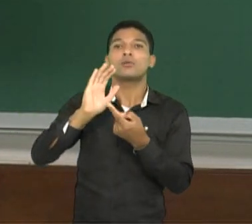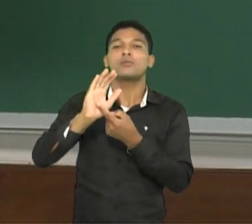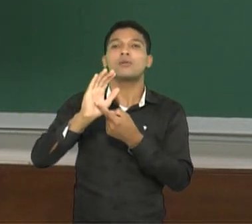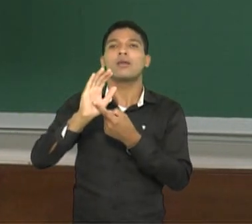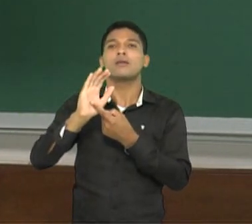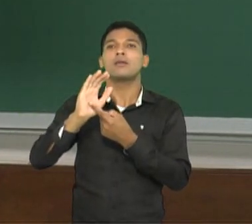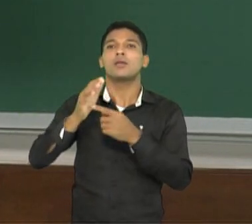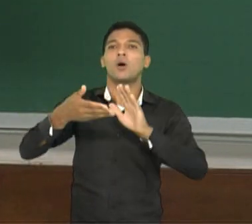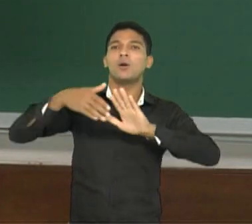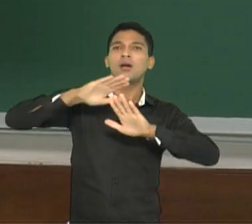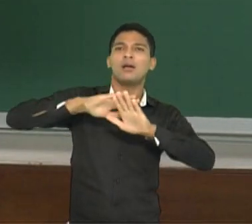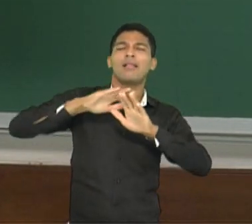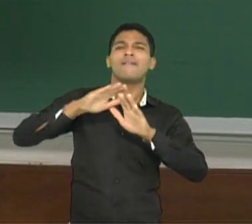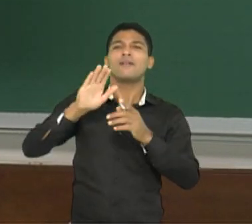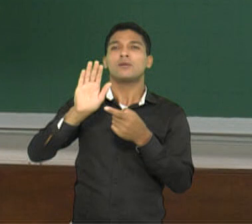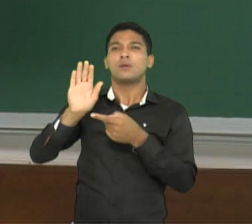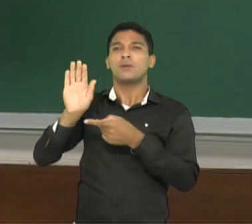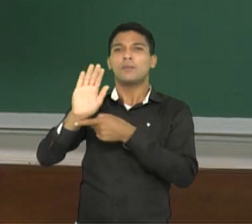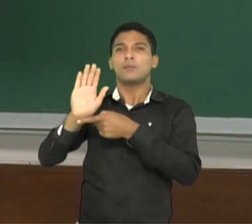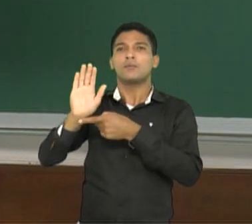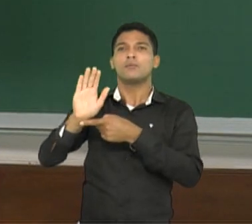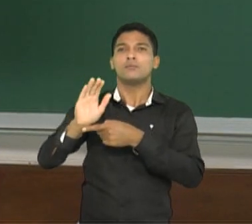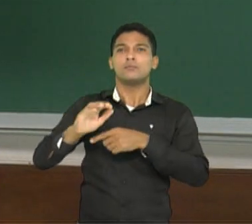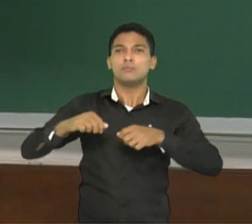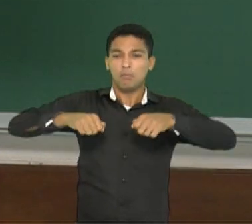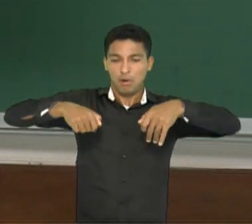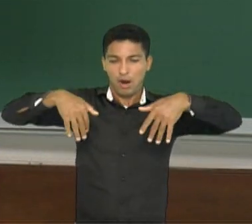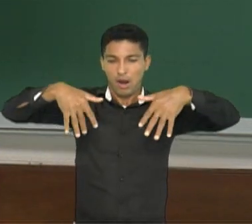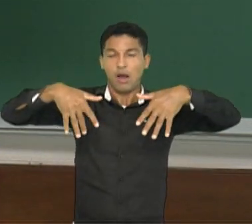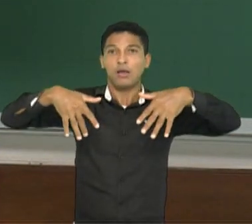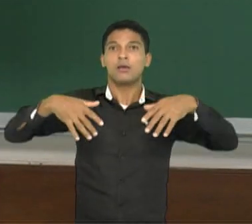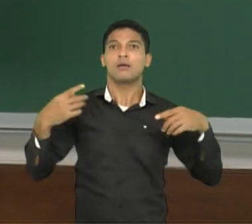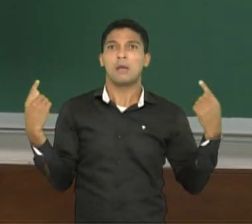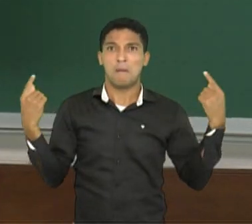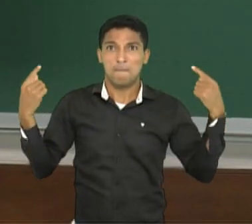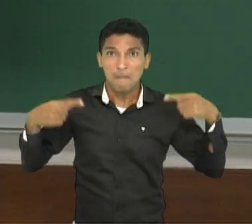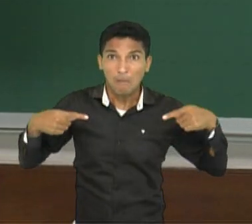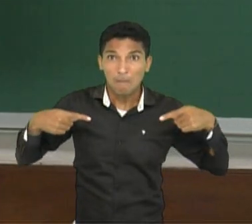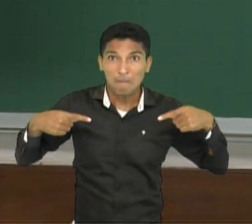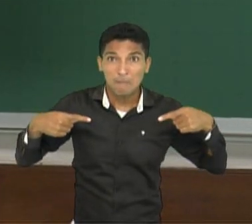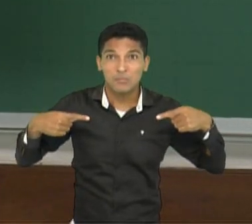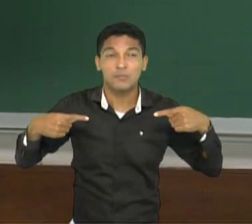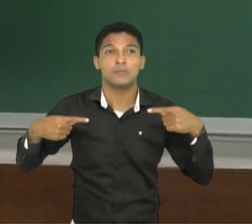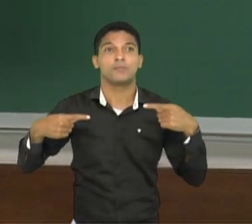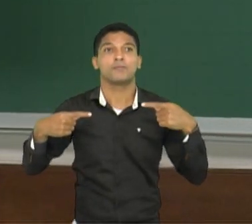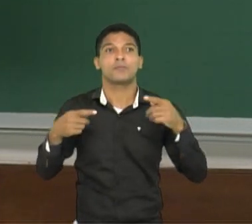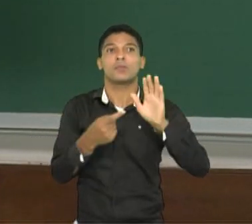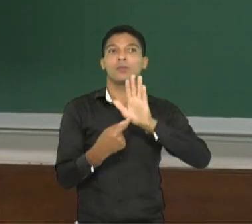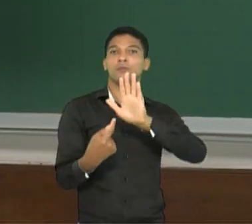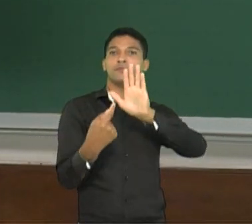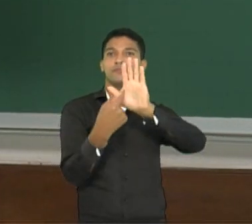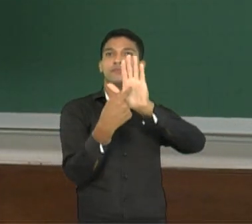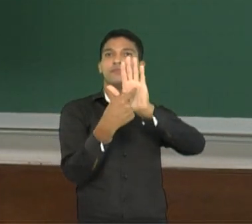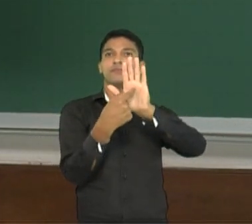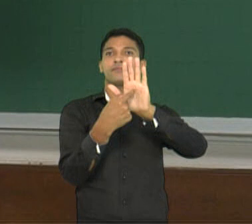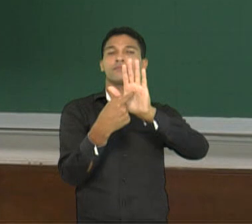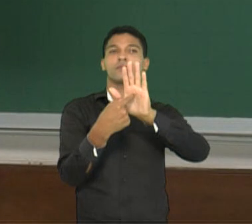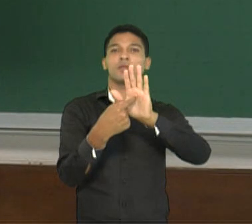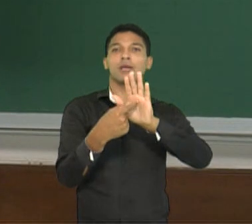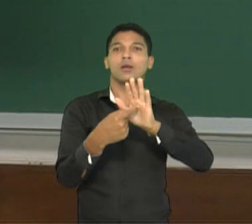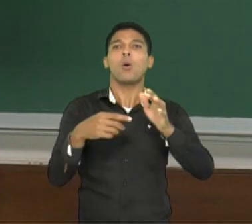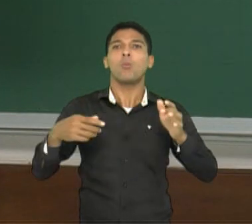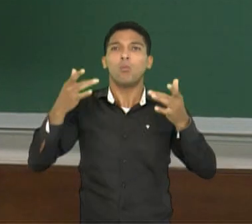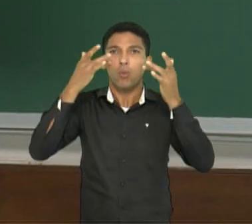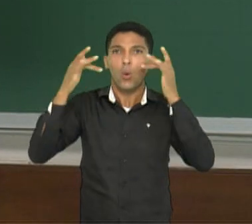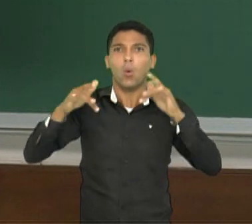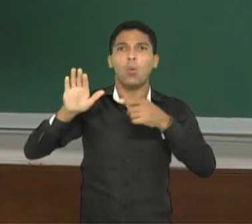Então, vem de povos de outras partes do mundo e hoje faz parte da cultura daquela região, né? Manifestações culturais, além